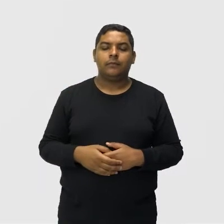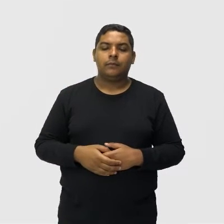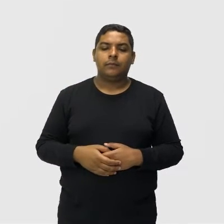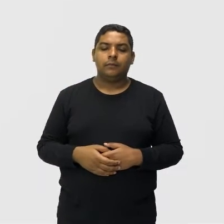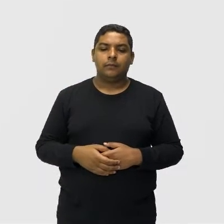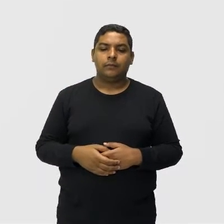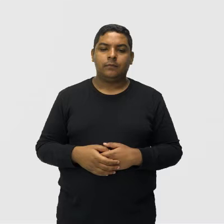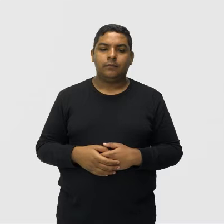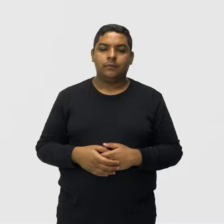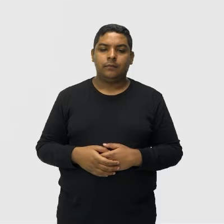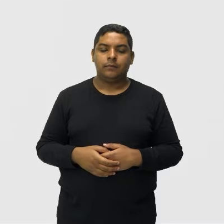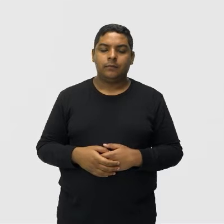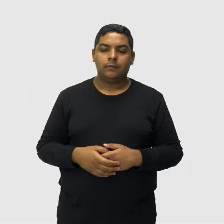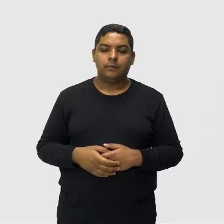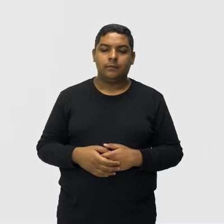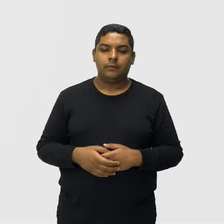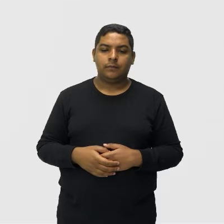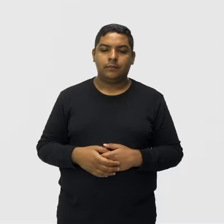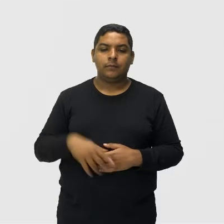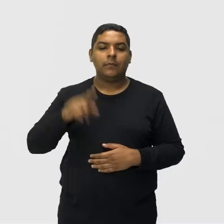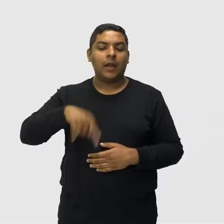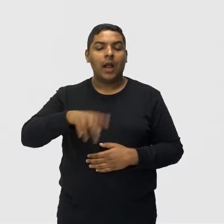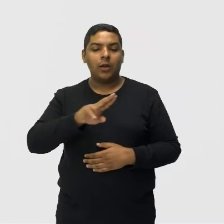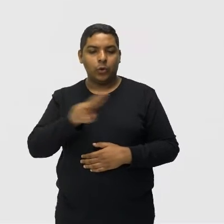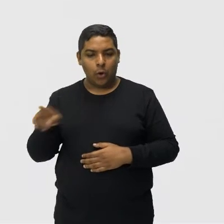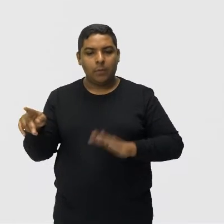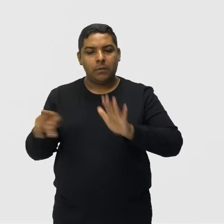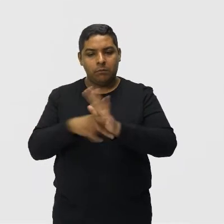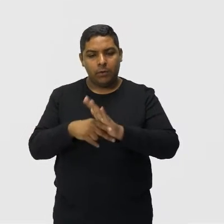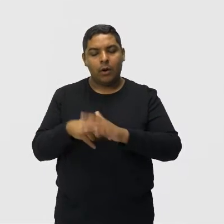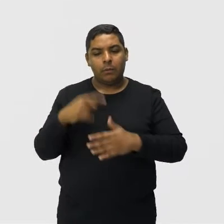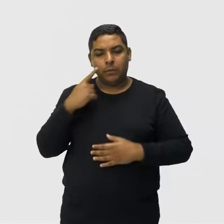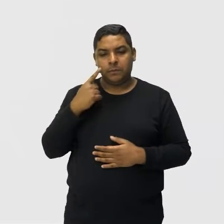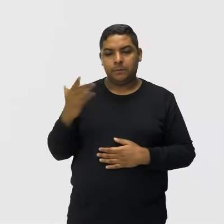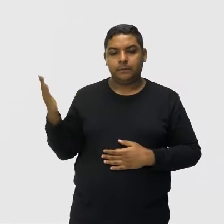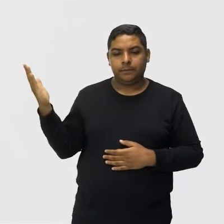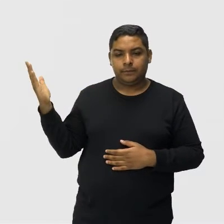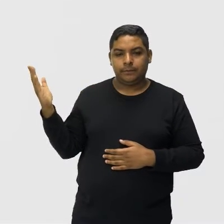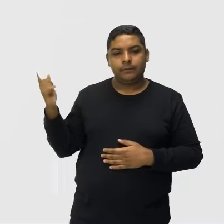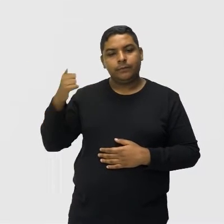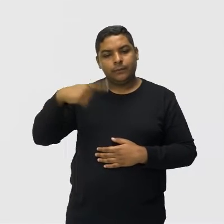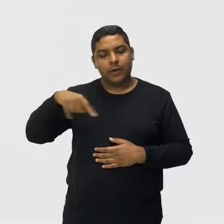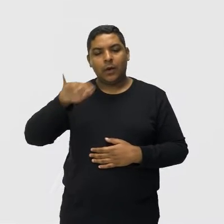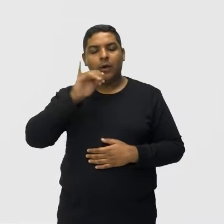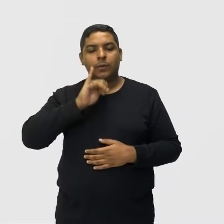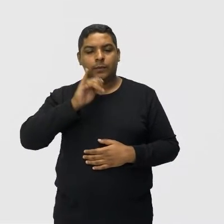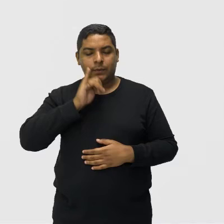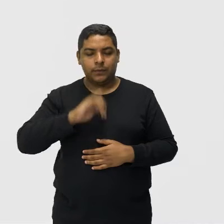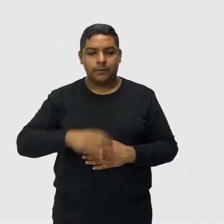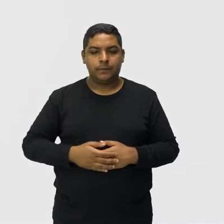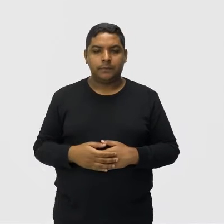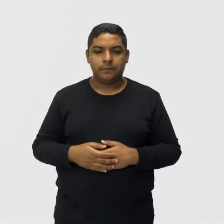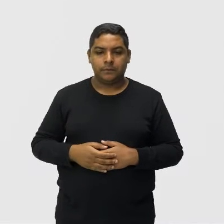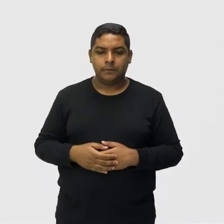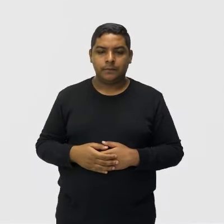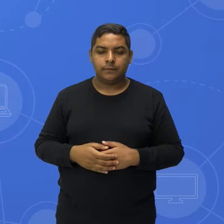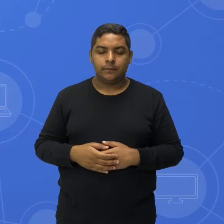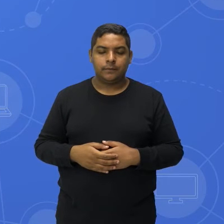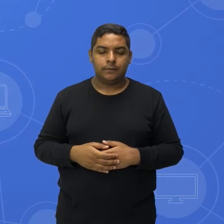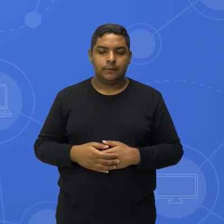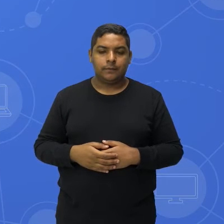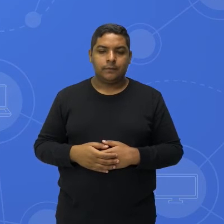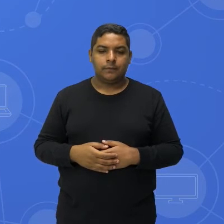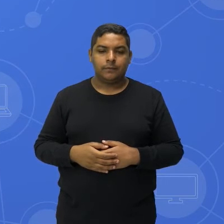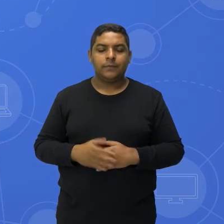bom? Propanal é a nomenclatura que a gente pode observar aí para este aldeído. E como eu havia comentado